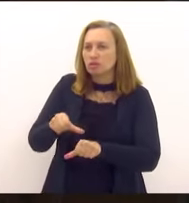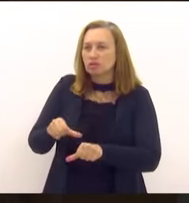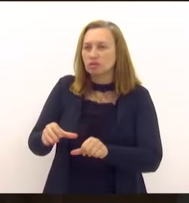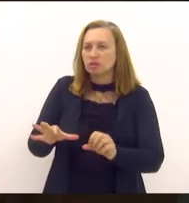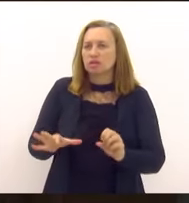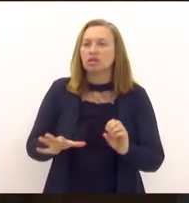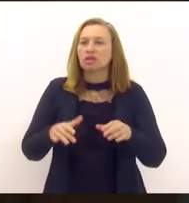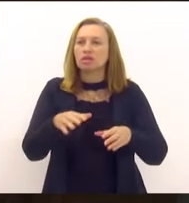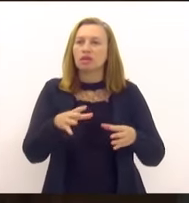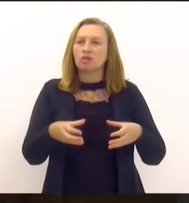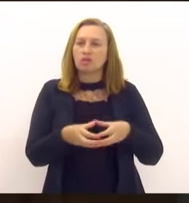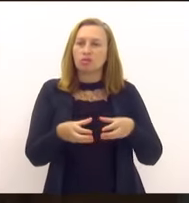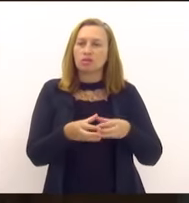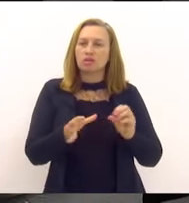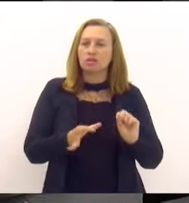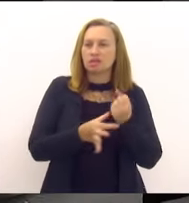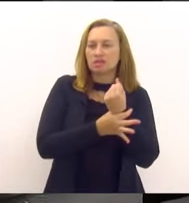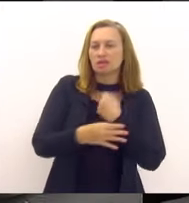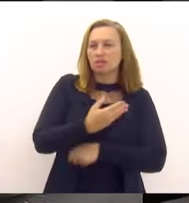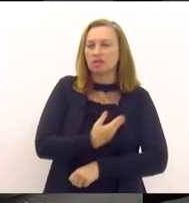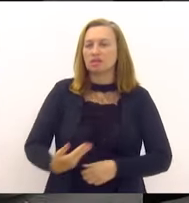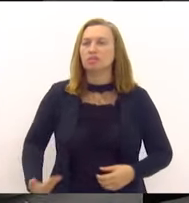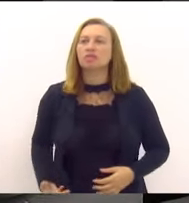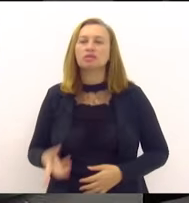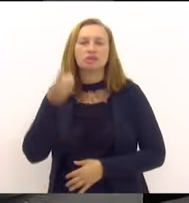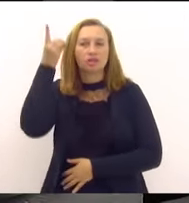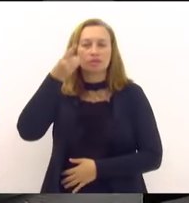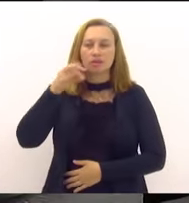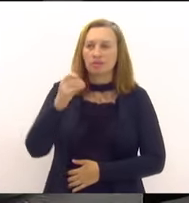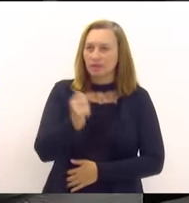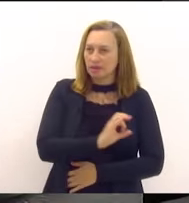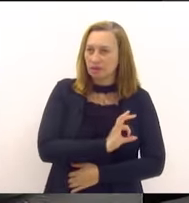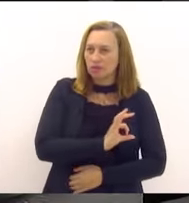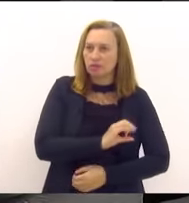Segurança Pública. Voto divergente, a deputada Marta Rocha.